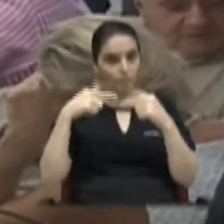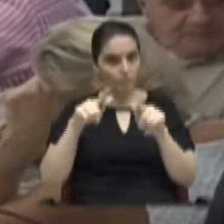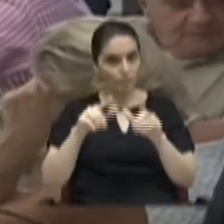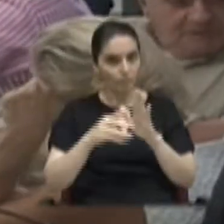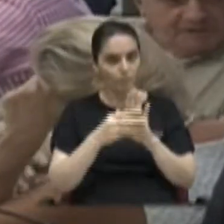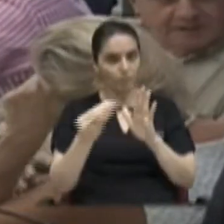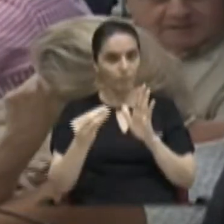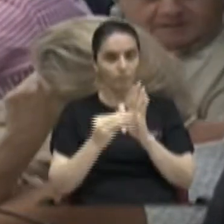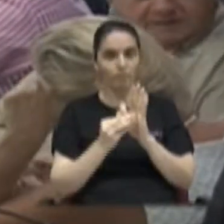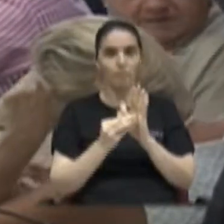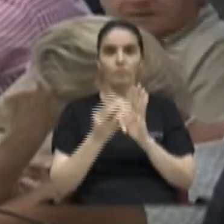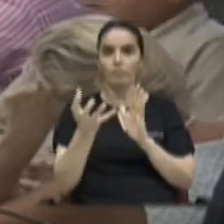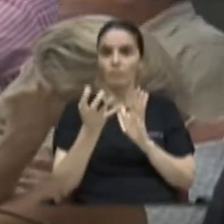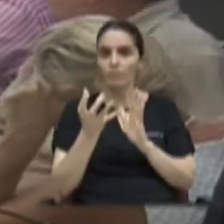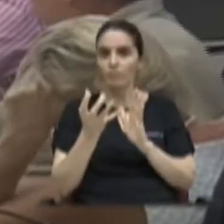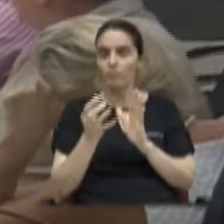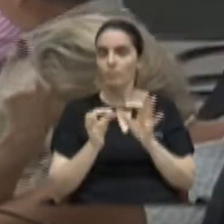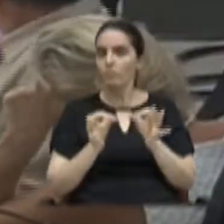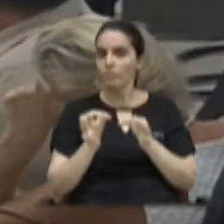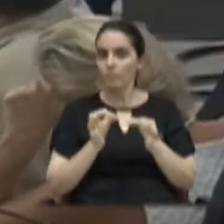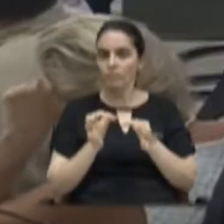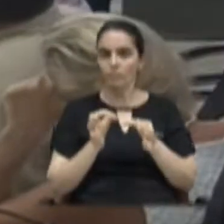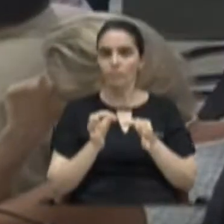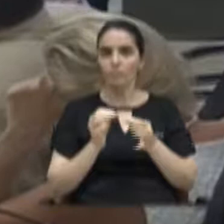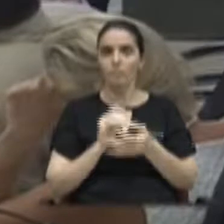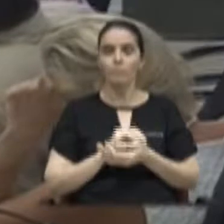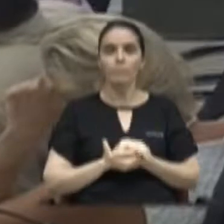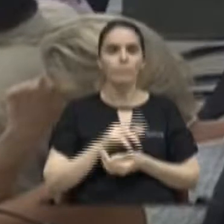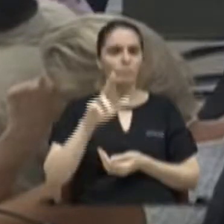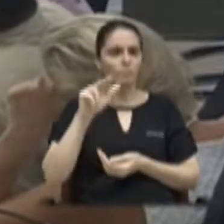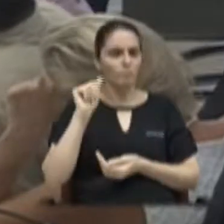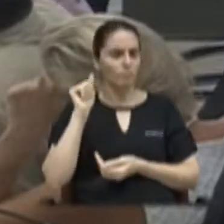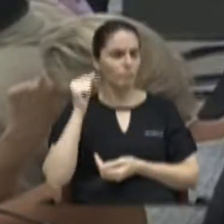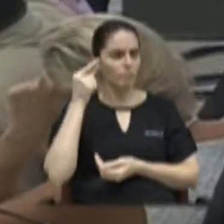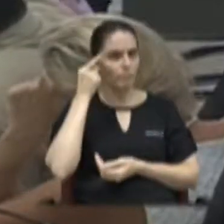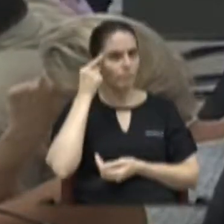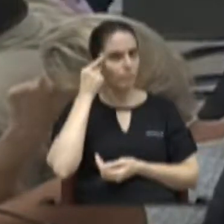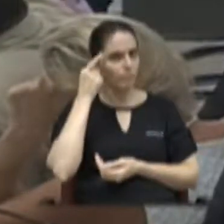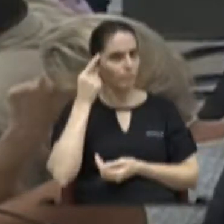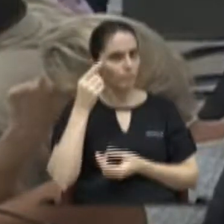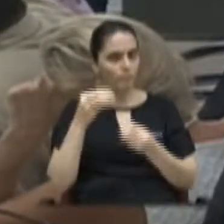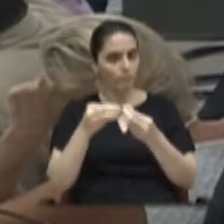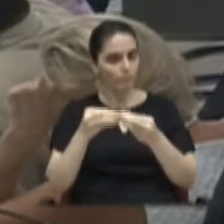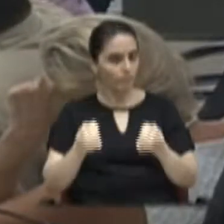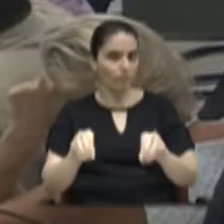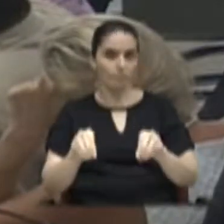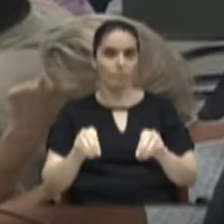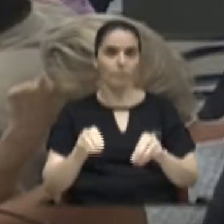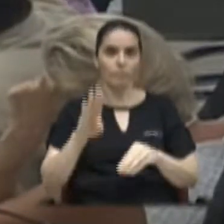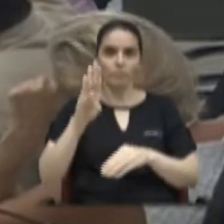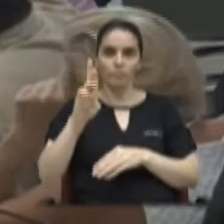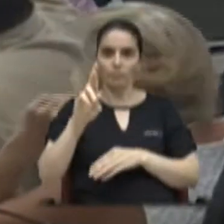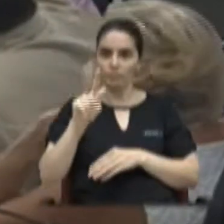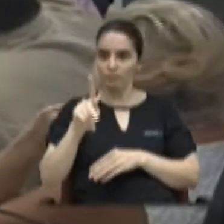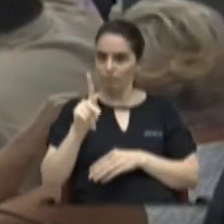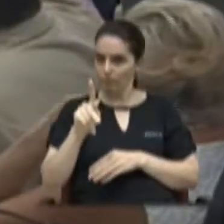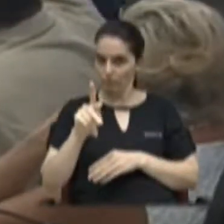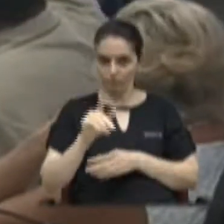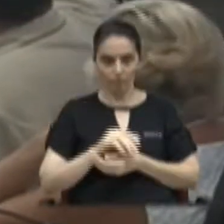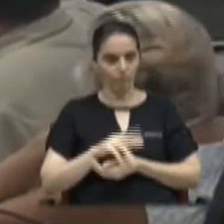e a favor do projeto, em nenhum momento nós tivemos a intenção de prejudicar a BRK. Não é isso.